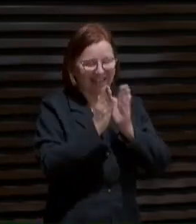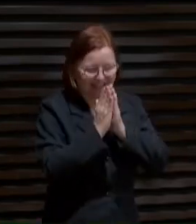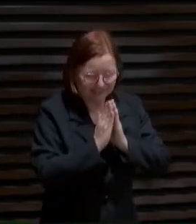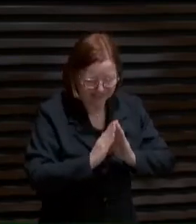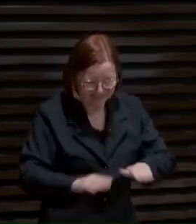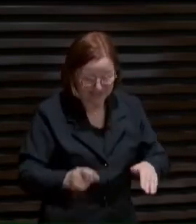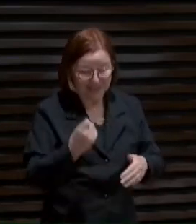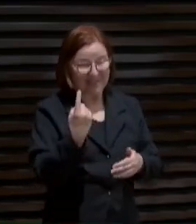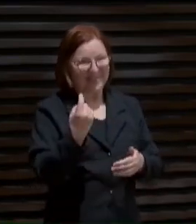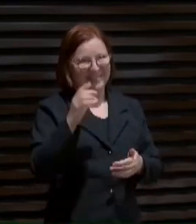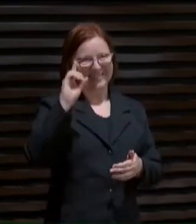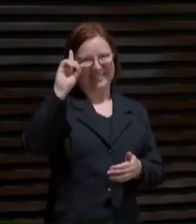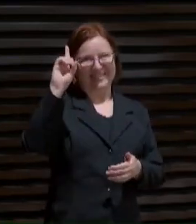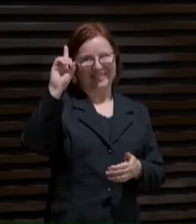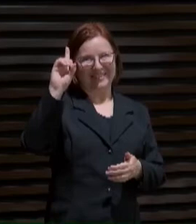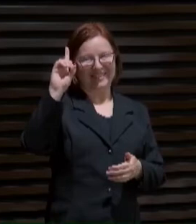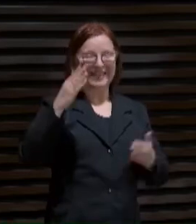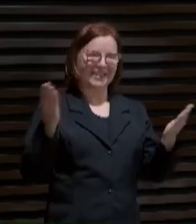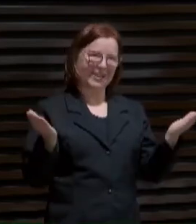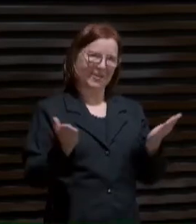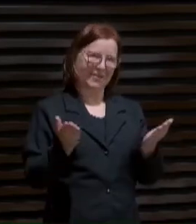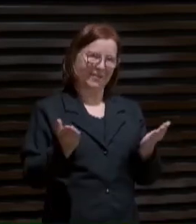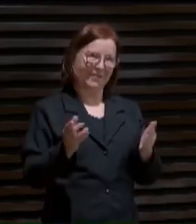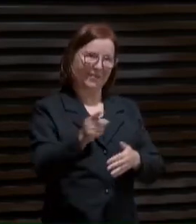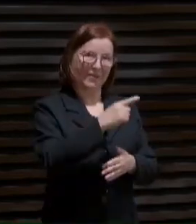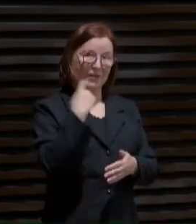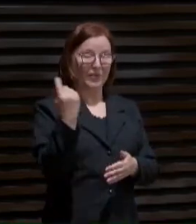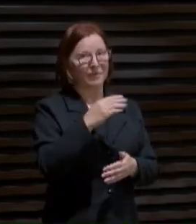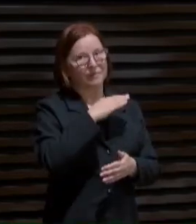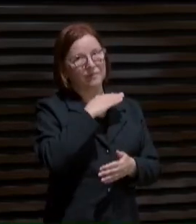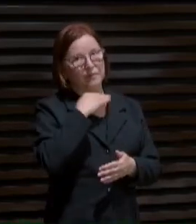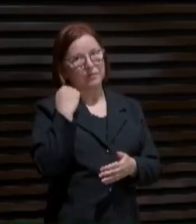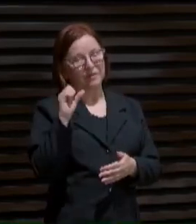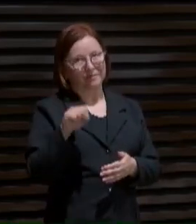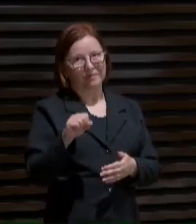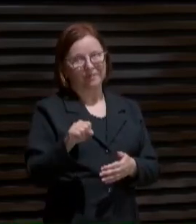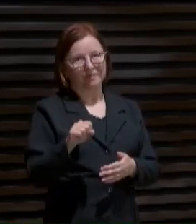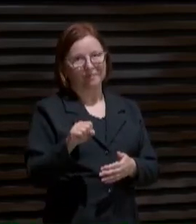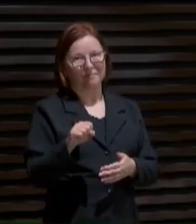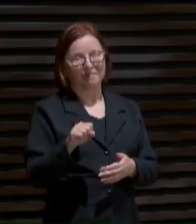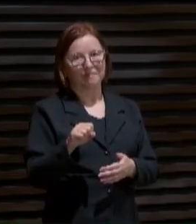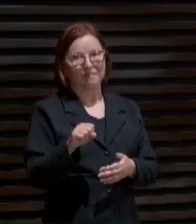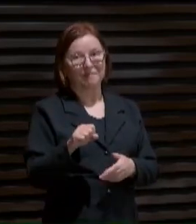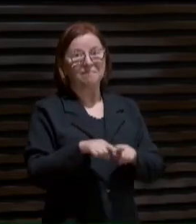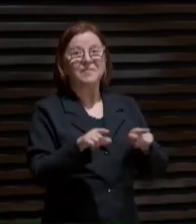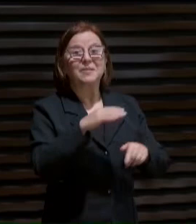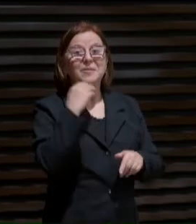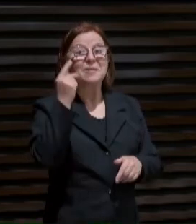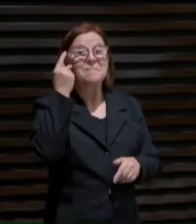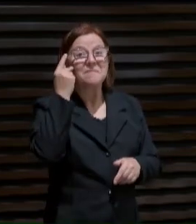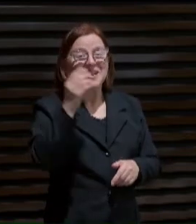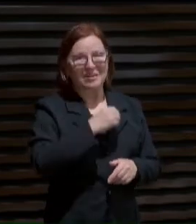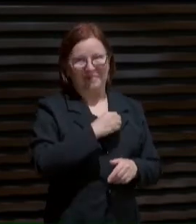ao único Deus agora nós estamos mortos sim mas mortos para o pecado